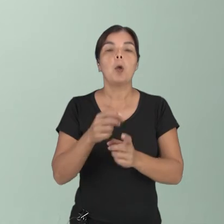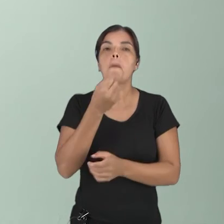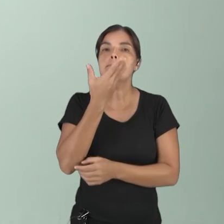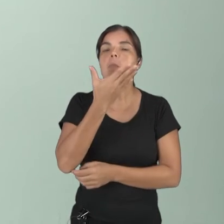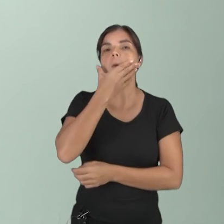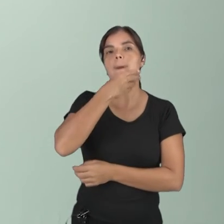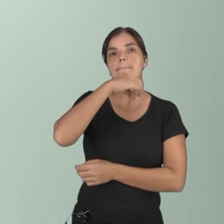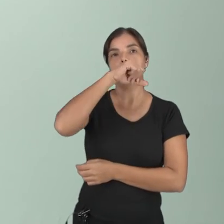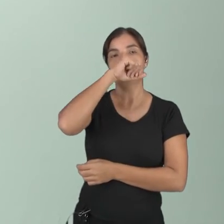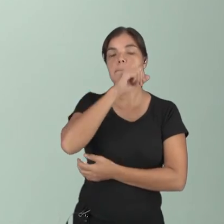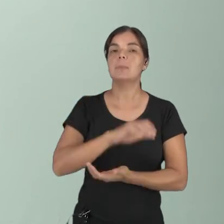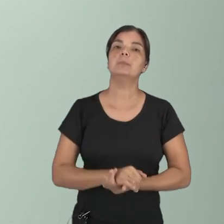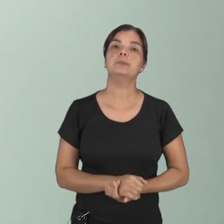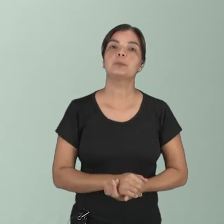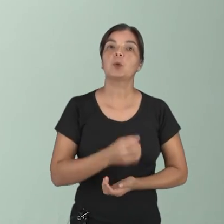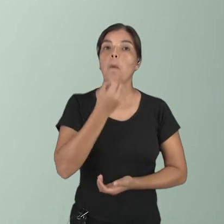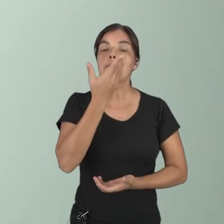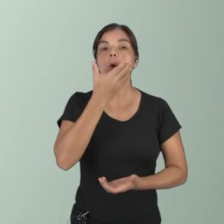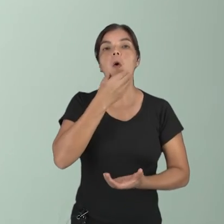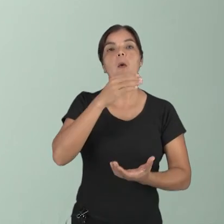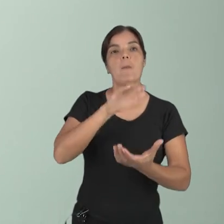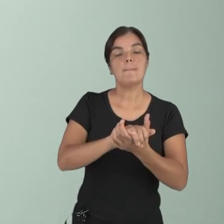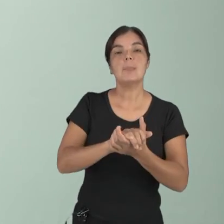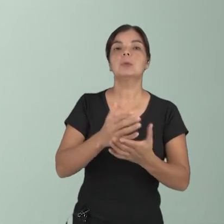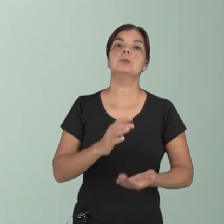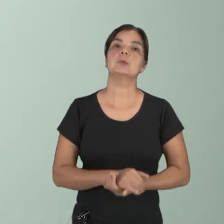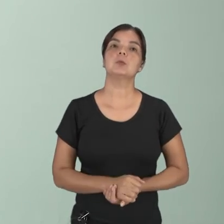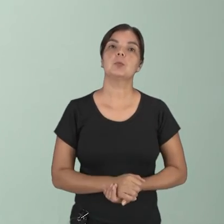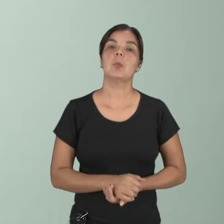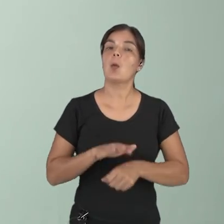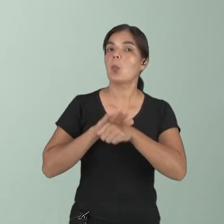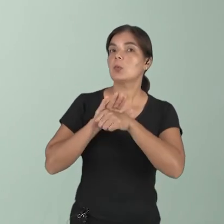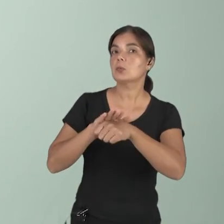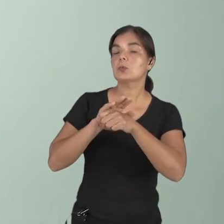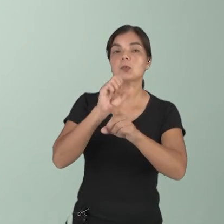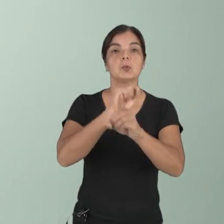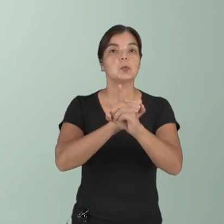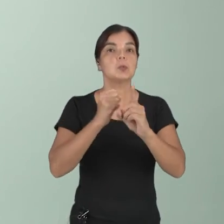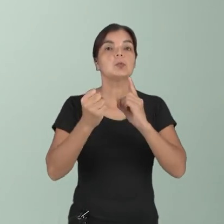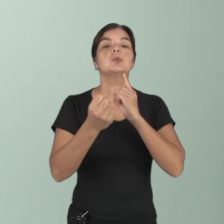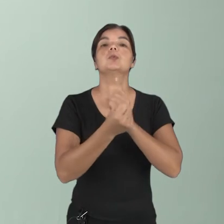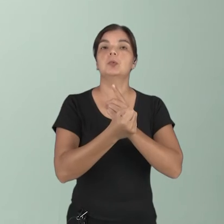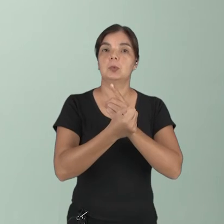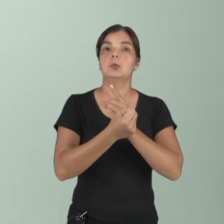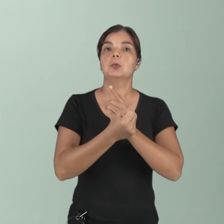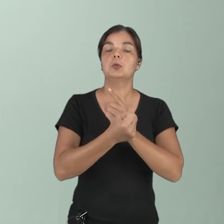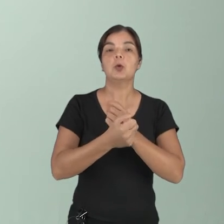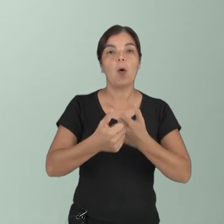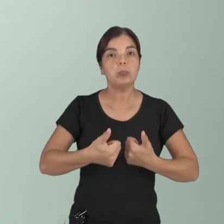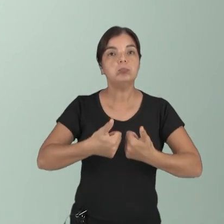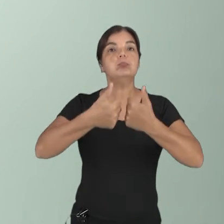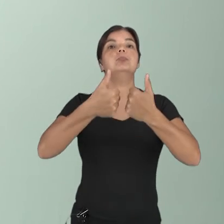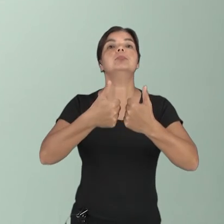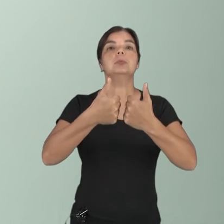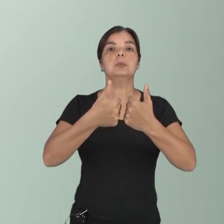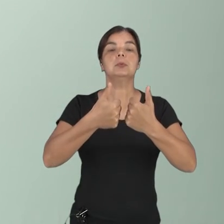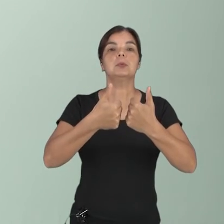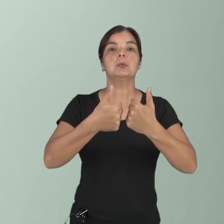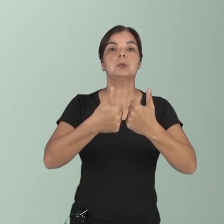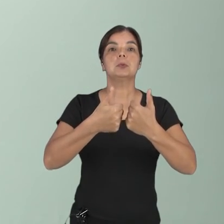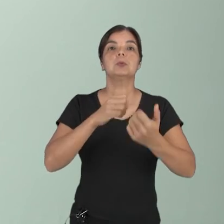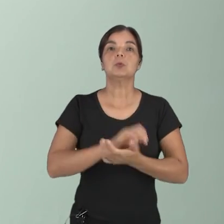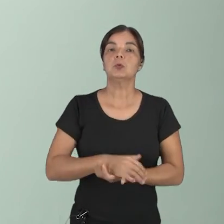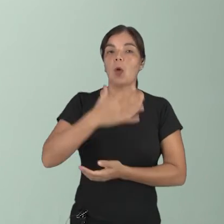bom pai, para me ser um bom marido, para me contribuir com a sociedade de forma positiva,